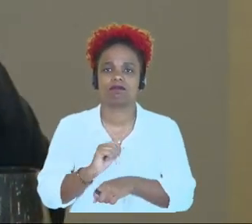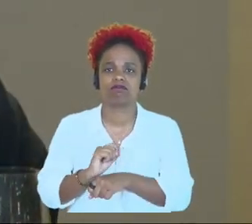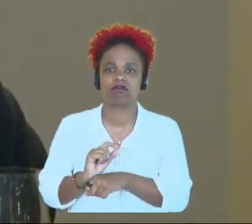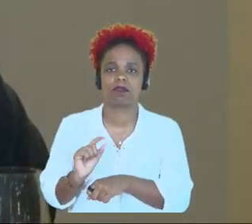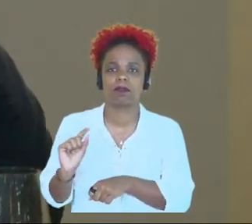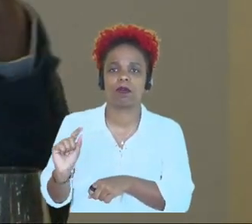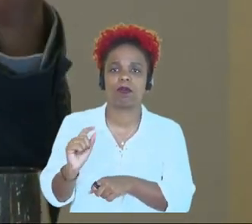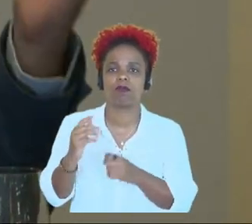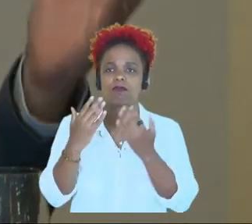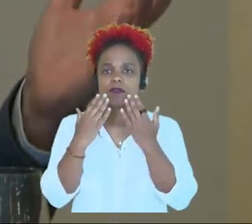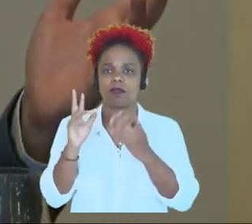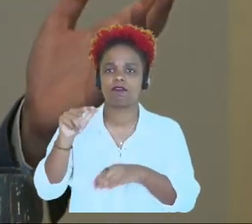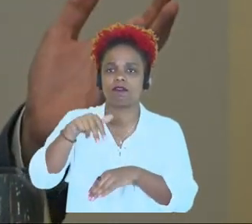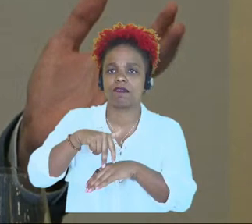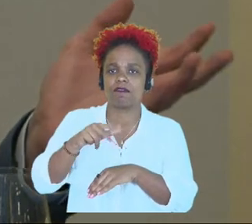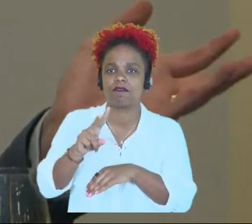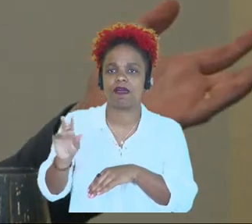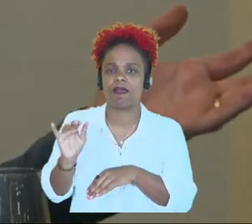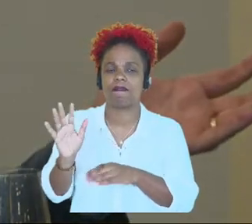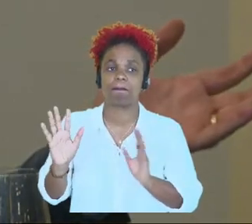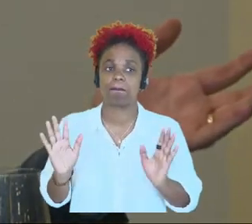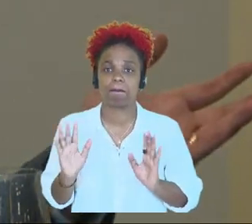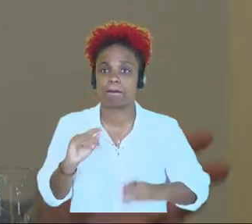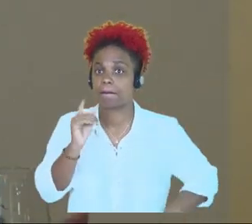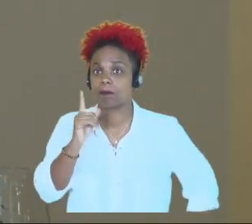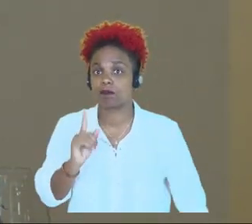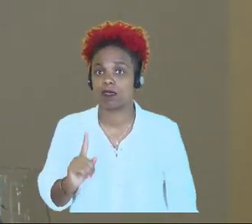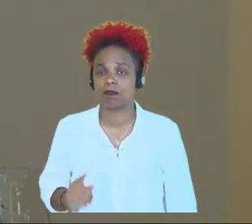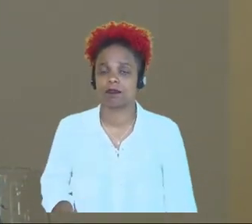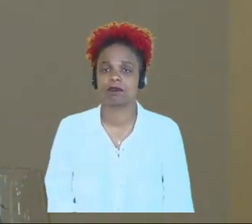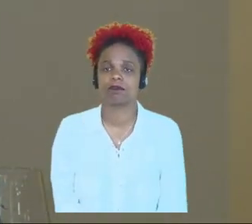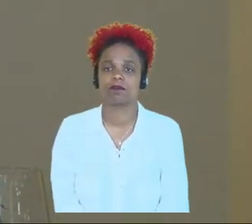aparecer publicamente, enfim. Mas a gente não sabe.